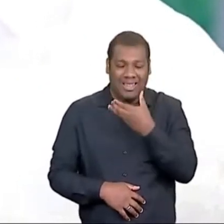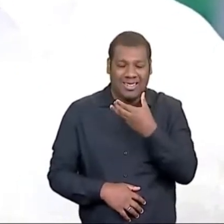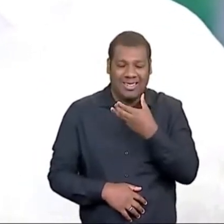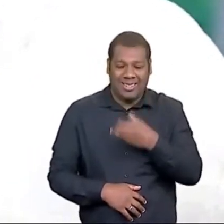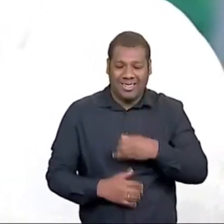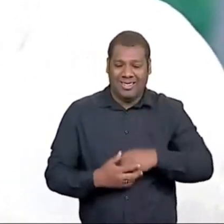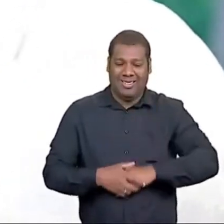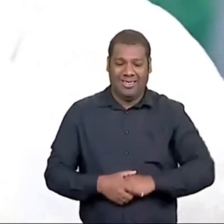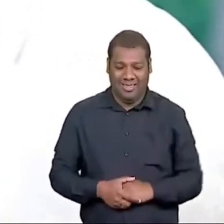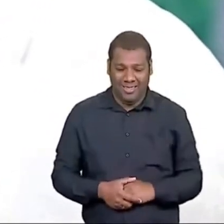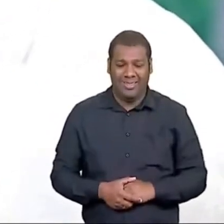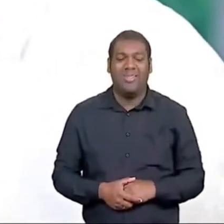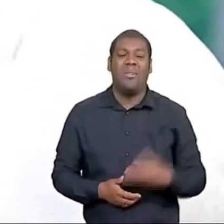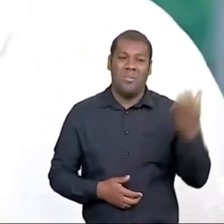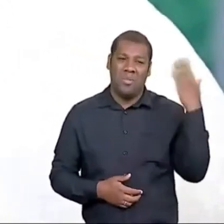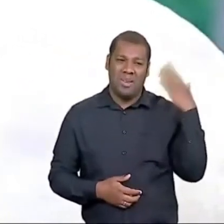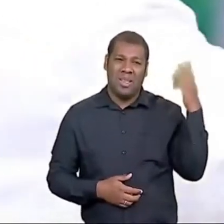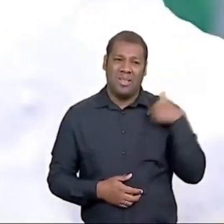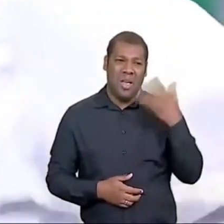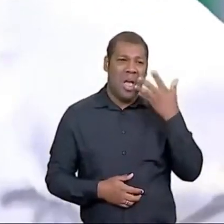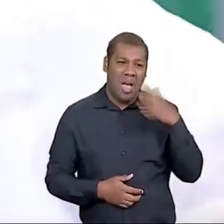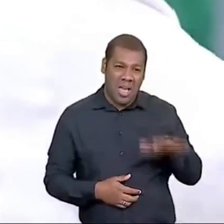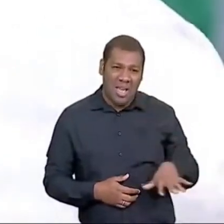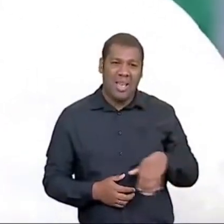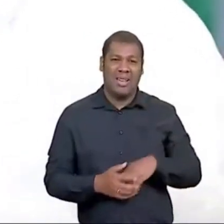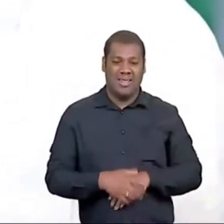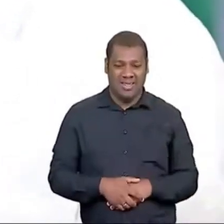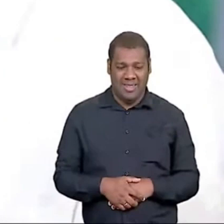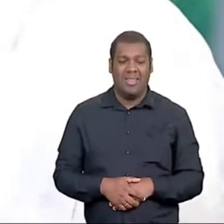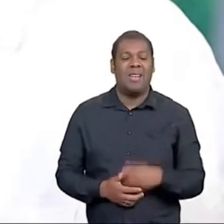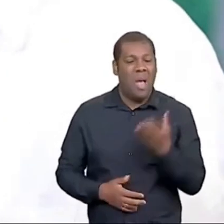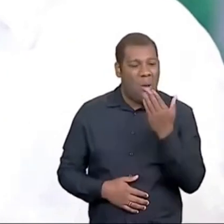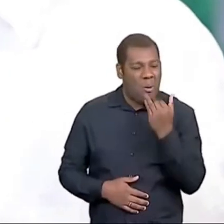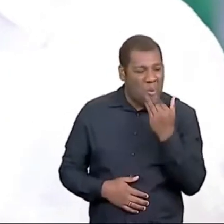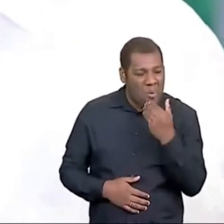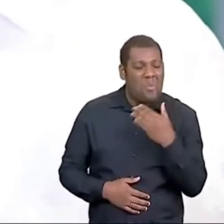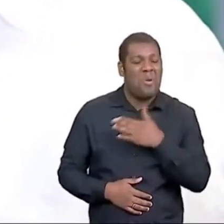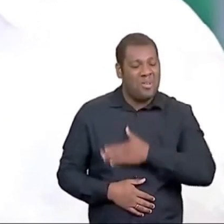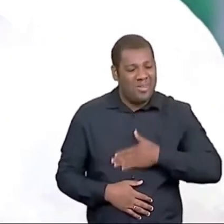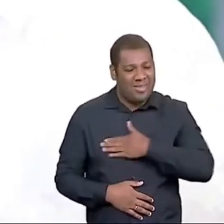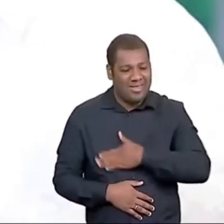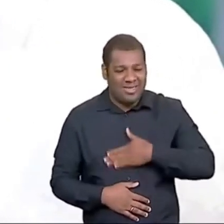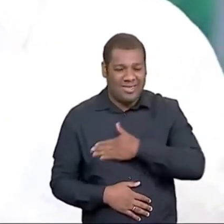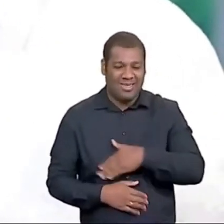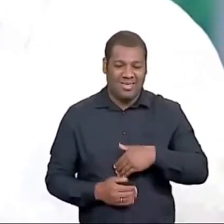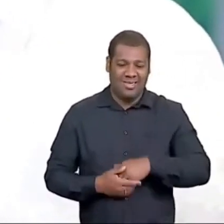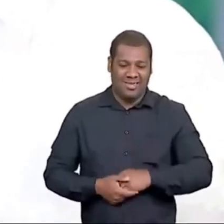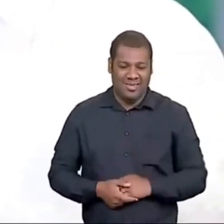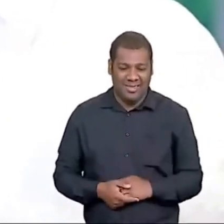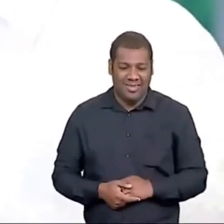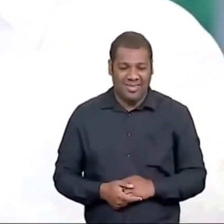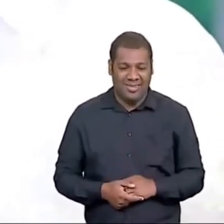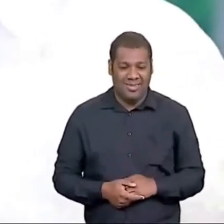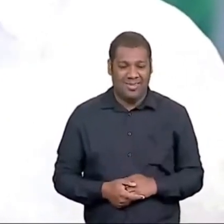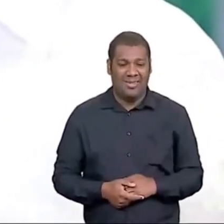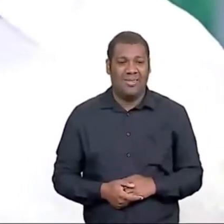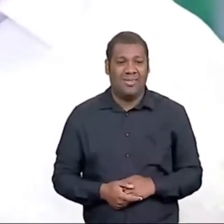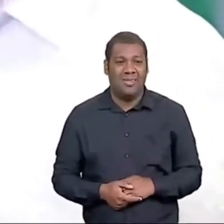gente pegava, fritava e comia. Aquilo era uma coisa extraordinária. Mas a gente não tem noção.